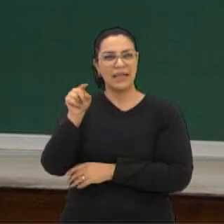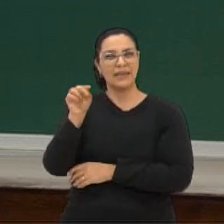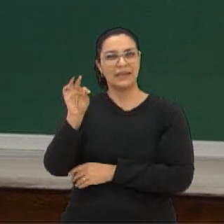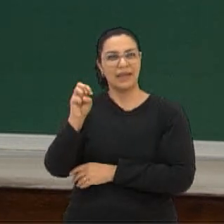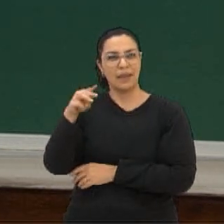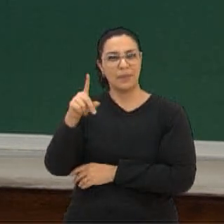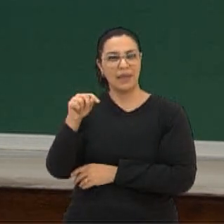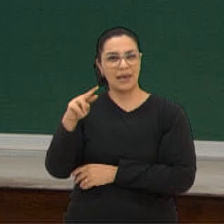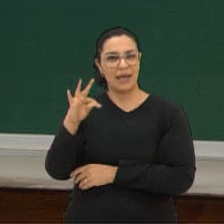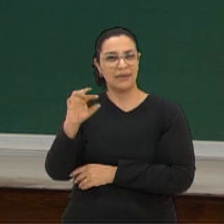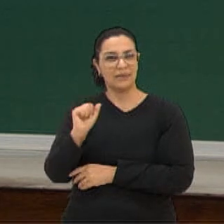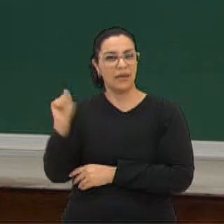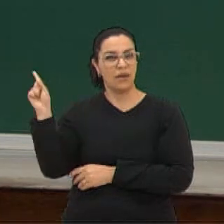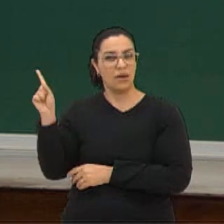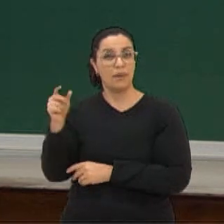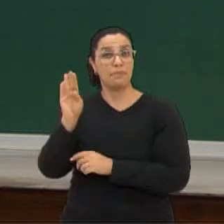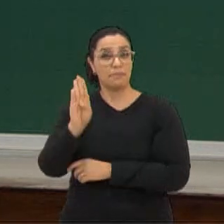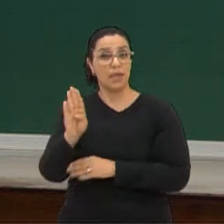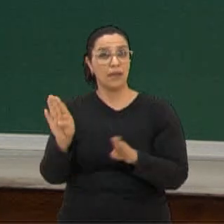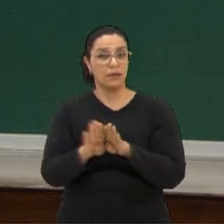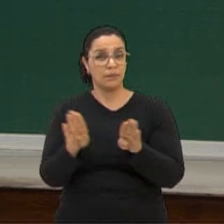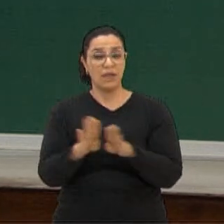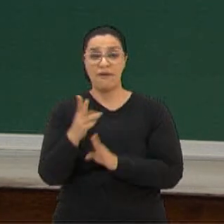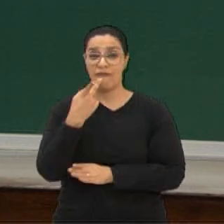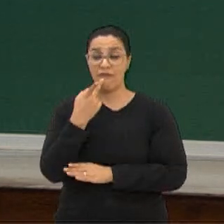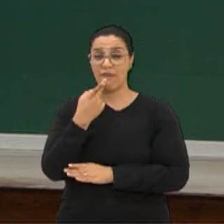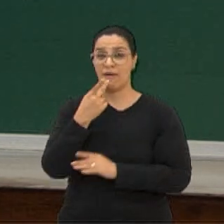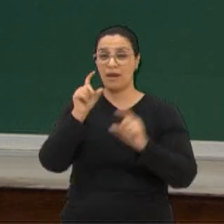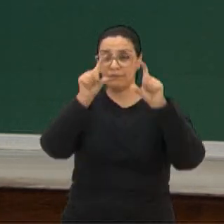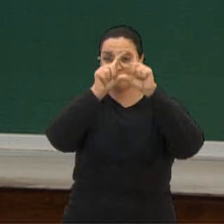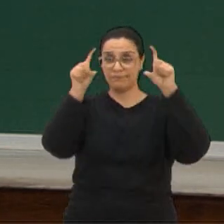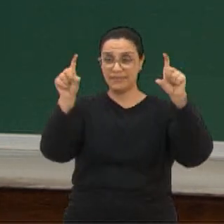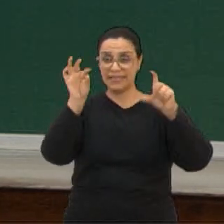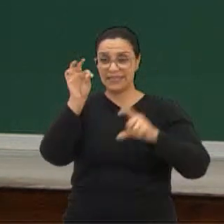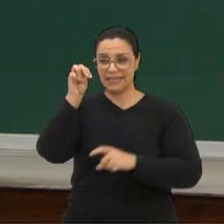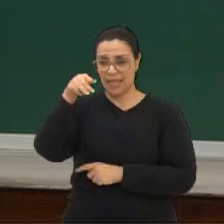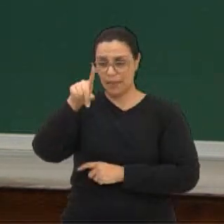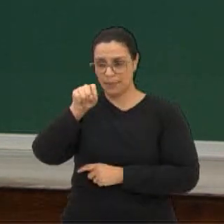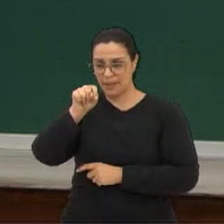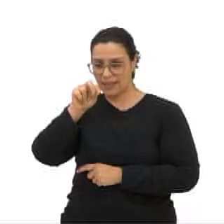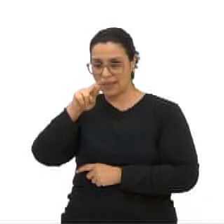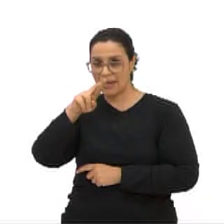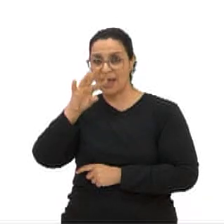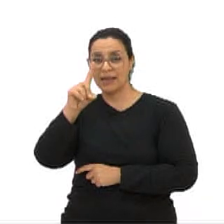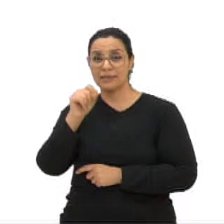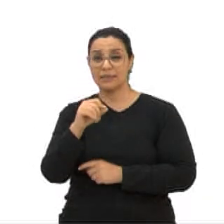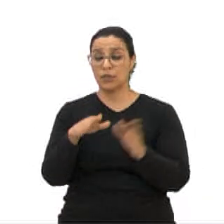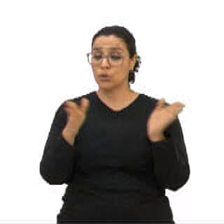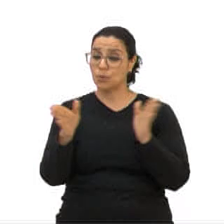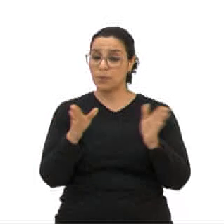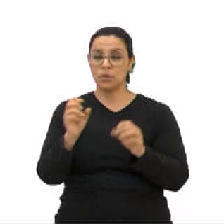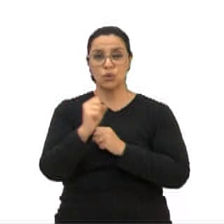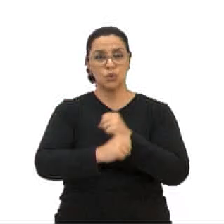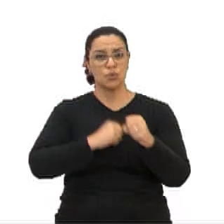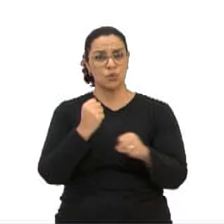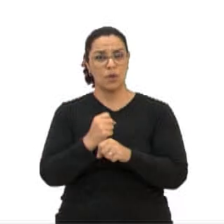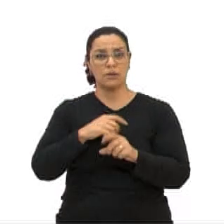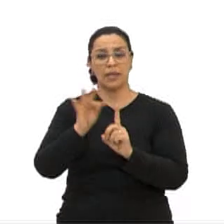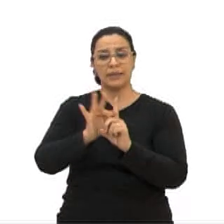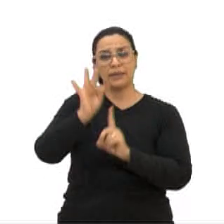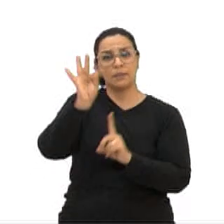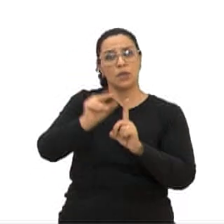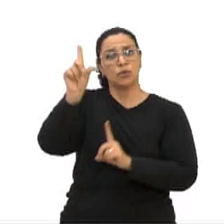percepção. Letra B, ó. As zonas temperadas em um determinado período do ano registram